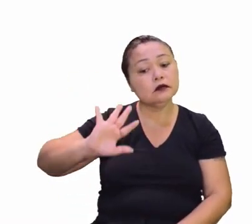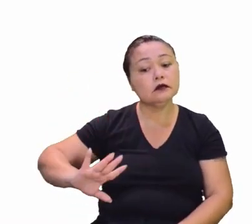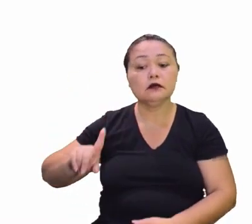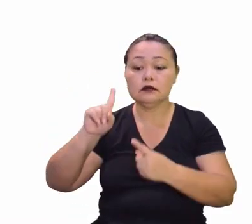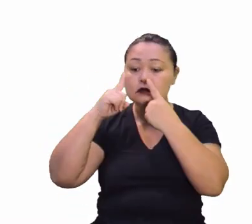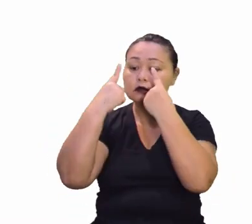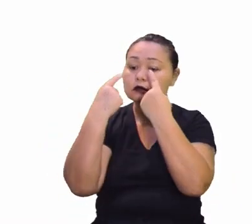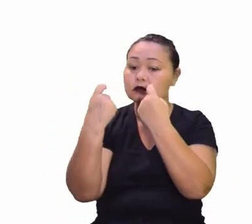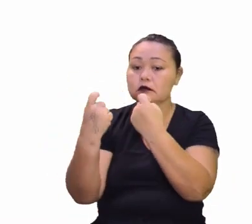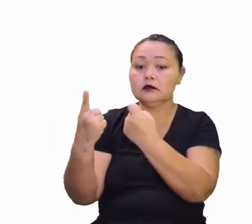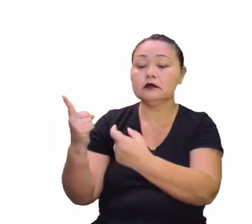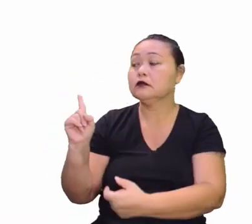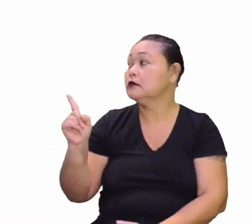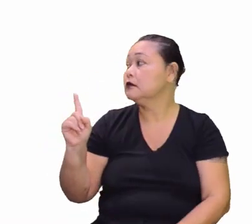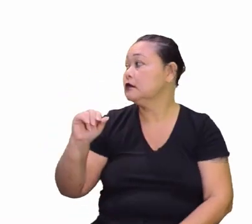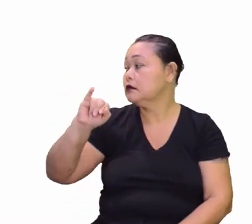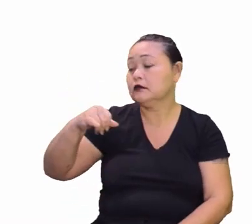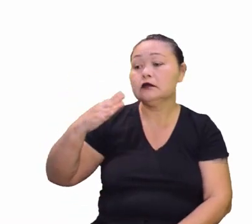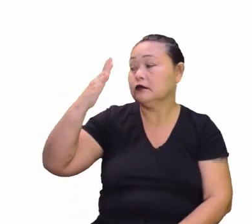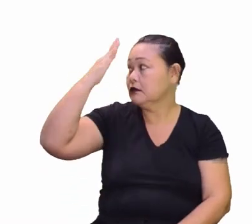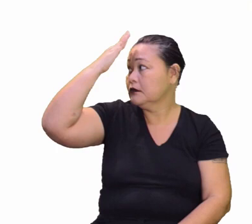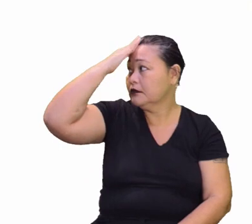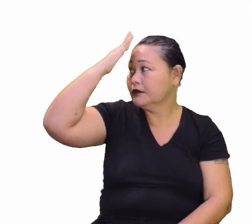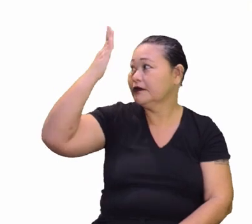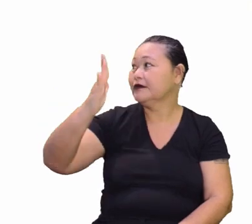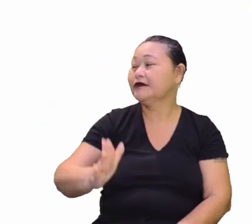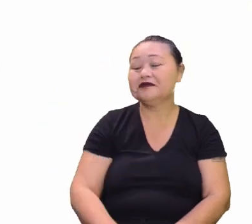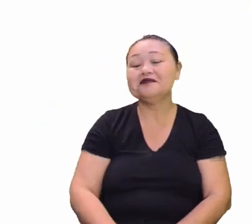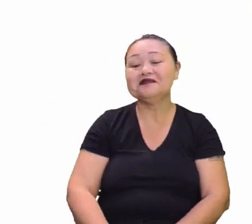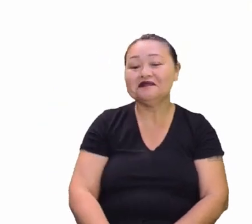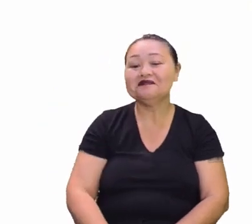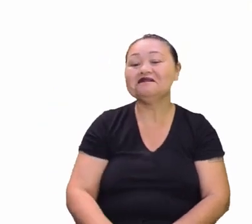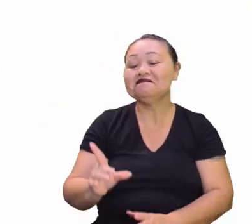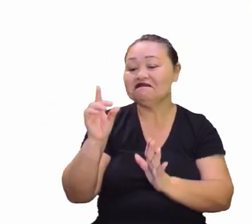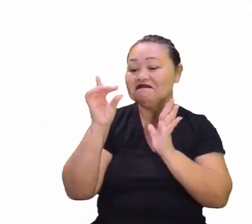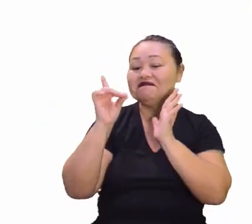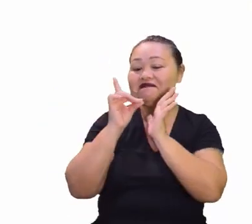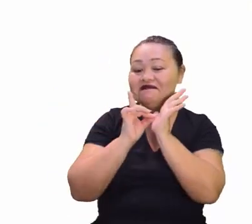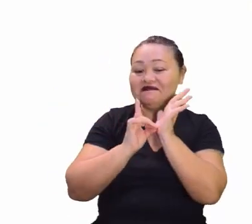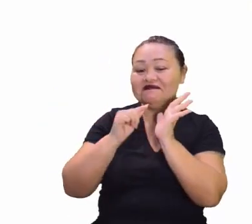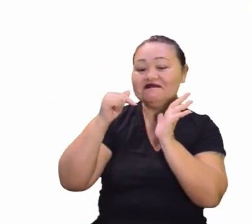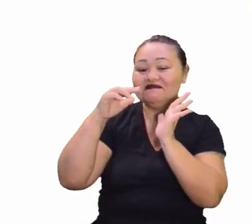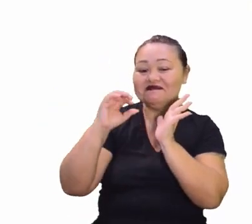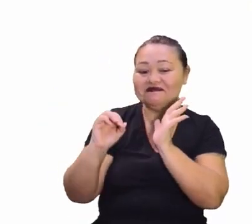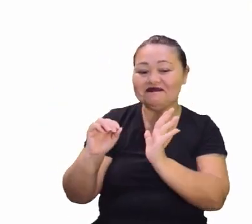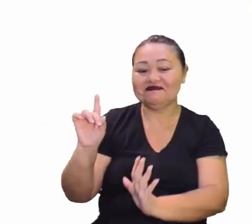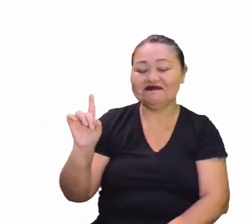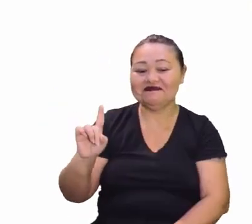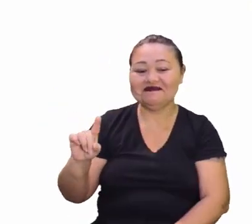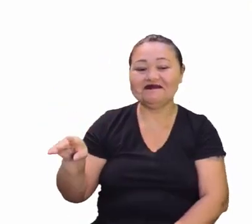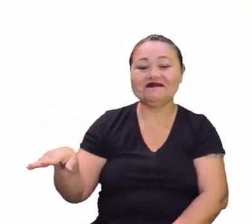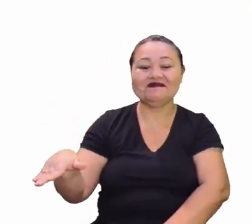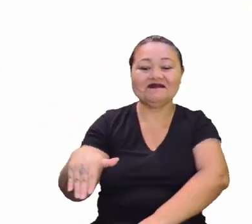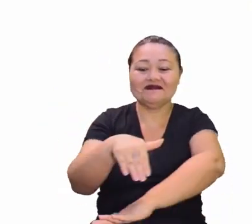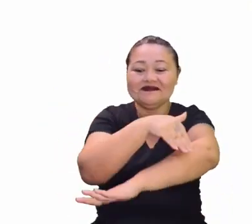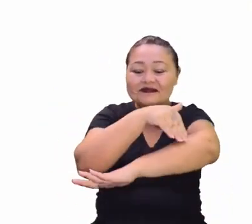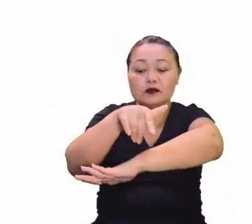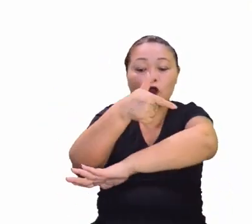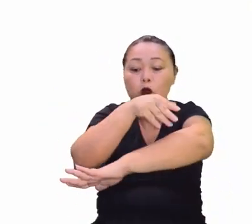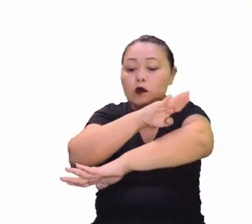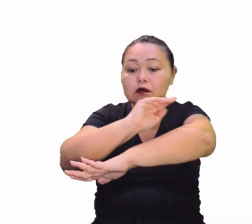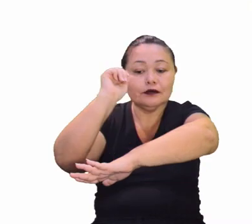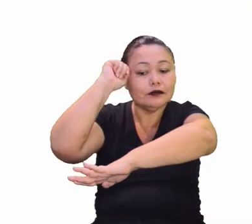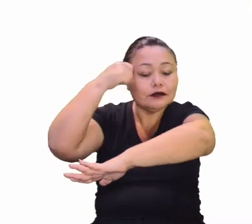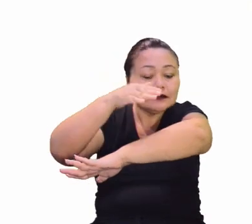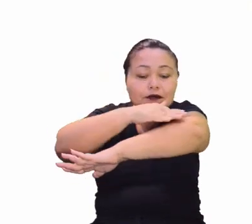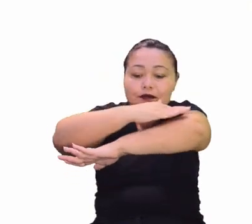imagem interessante aí, ó, Ji-Paraná, na década de 70, Rogério. Tá vendo aí as ruas sem nenhum asfalto